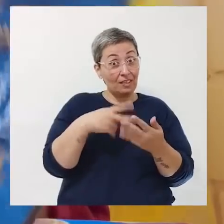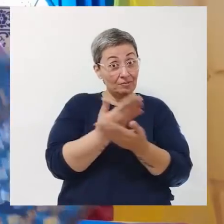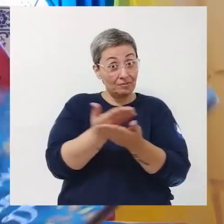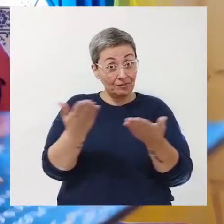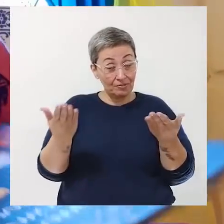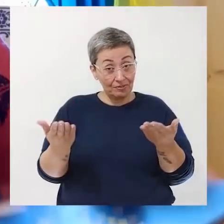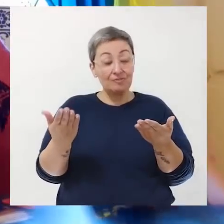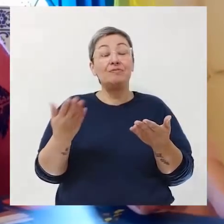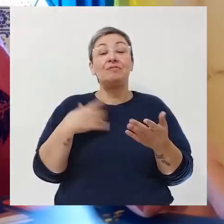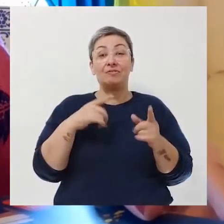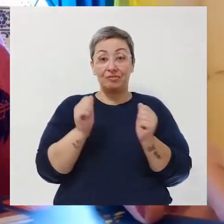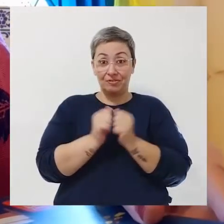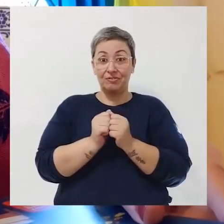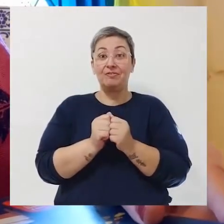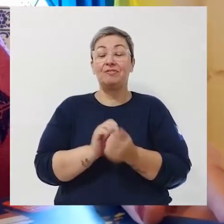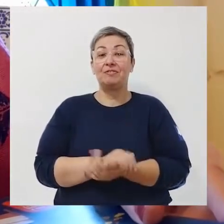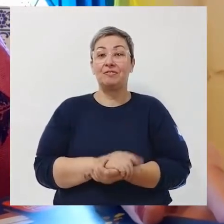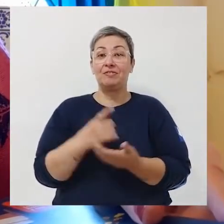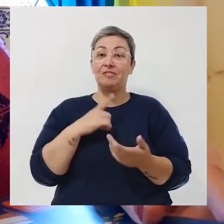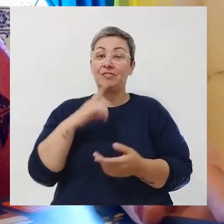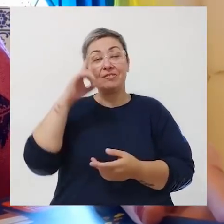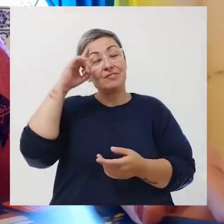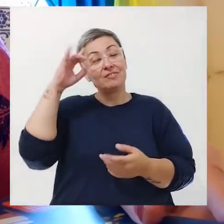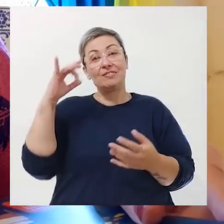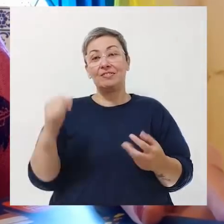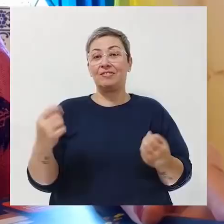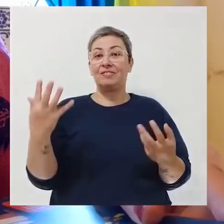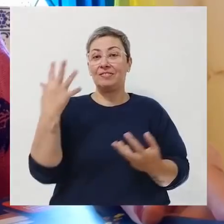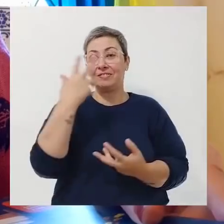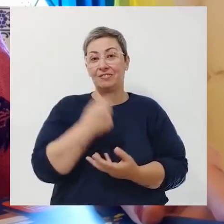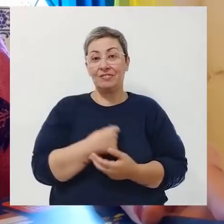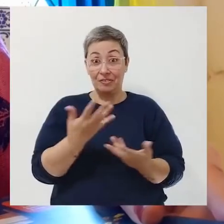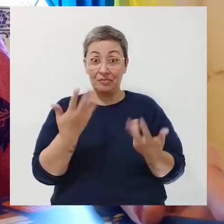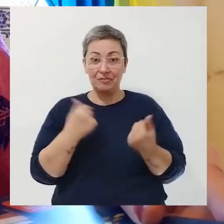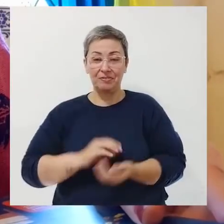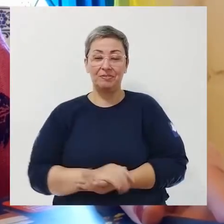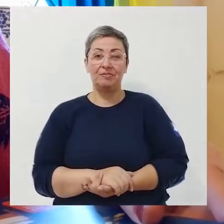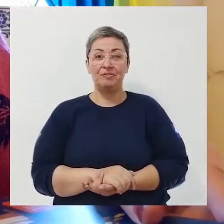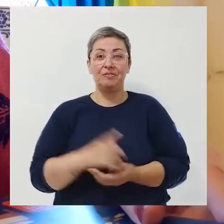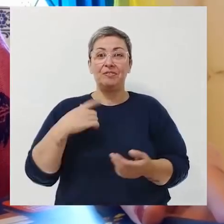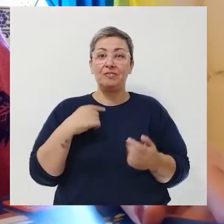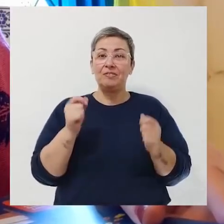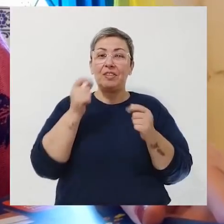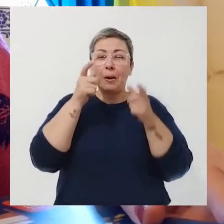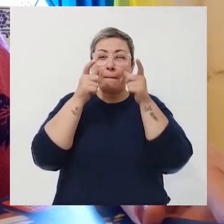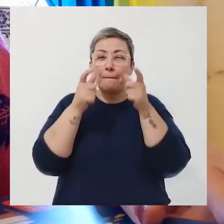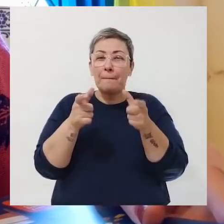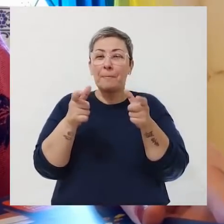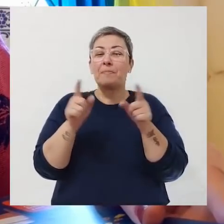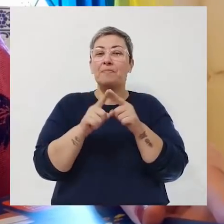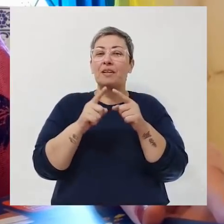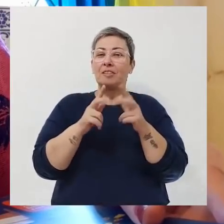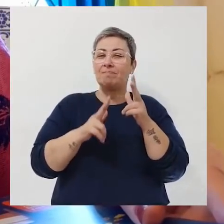ler para você que está aqui comigo nesse dia tão bonito. Vamos lá? Com os